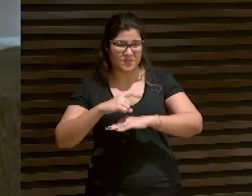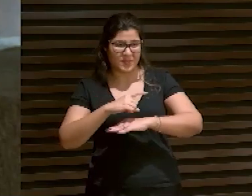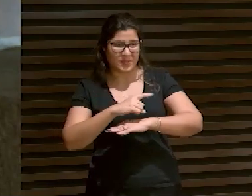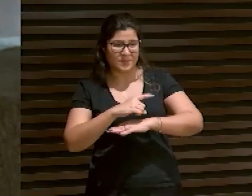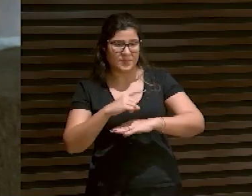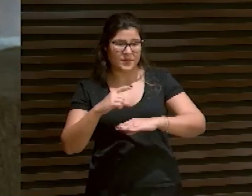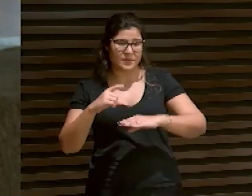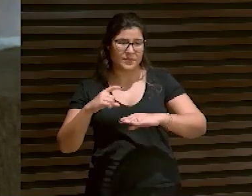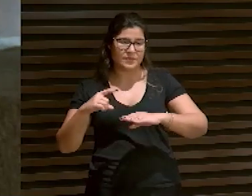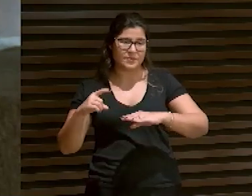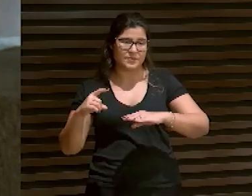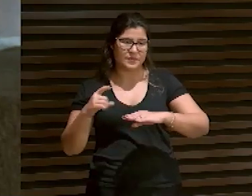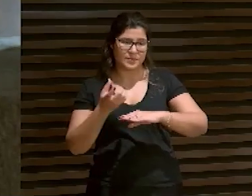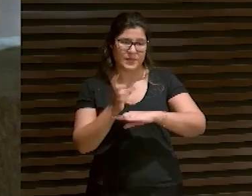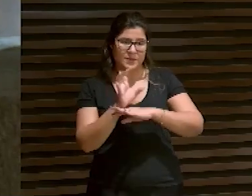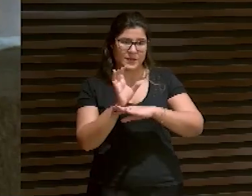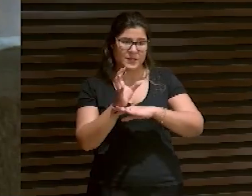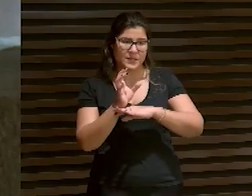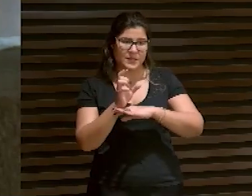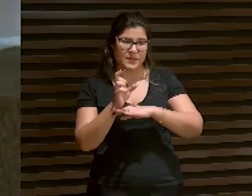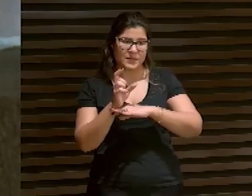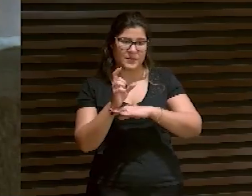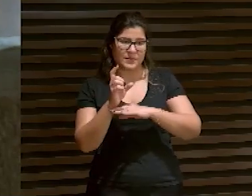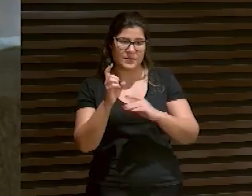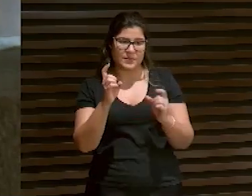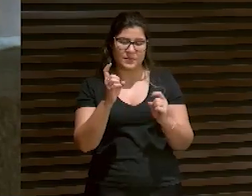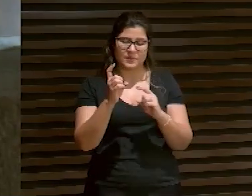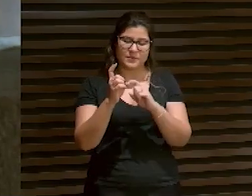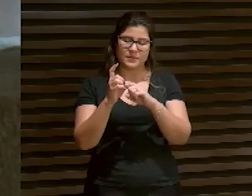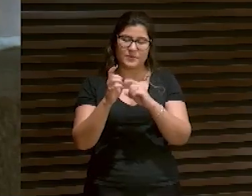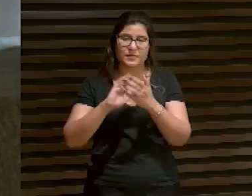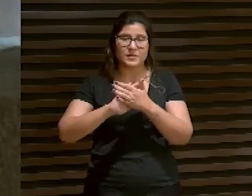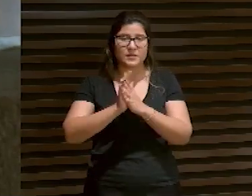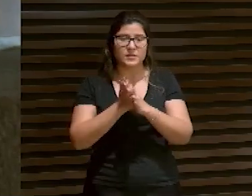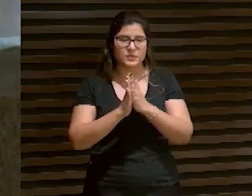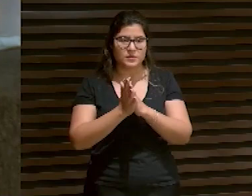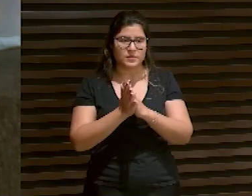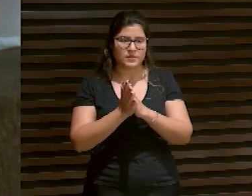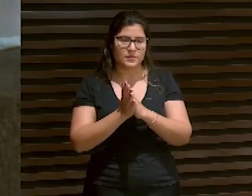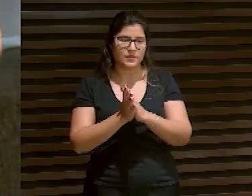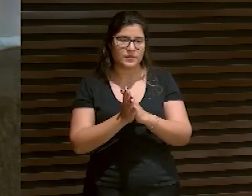aquele verme destruiu aquela planta. E, irmãos,